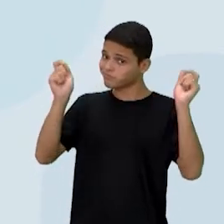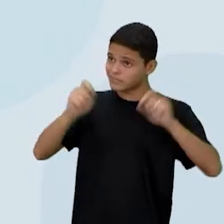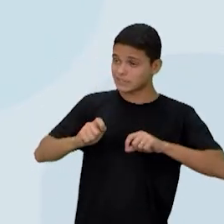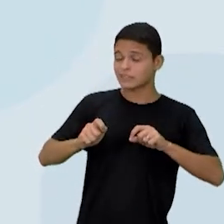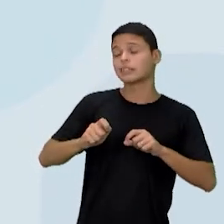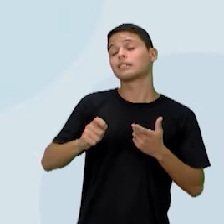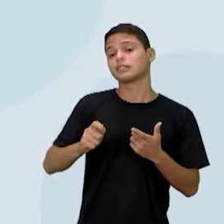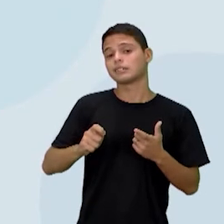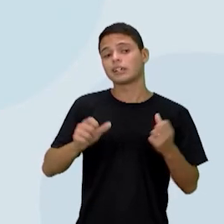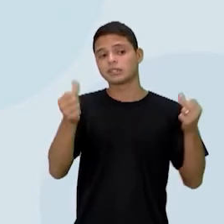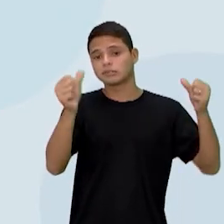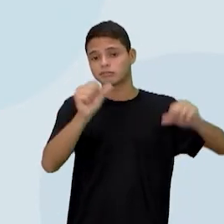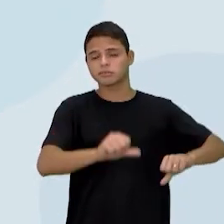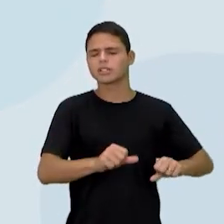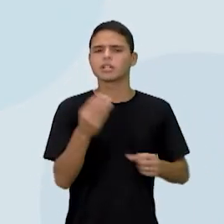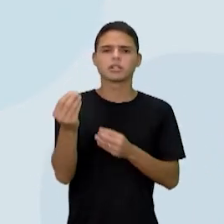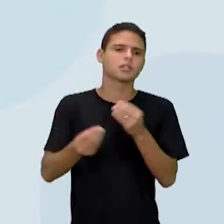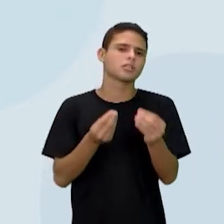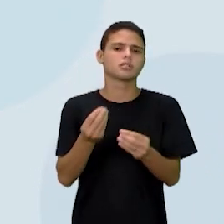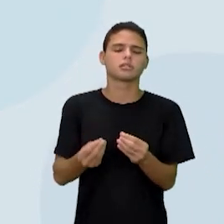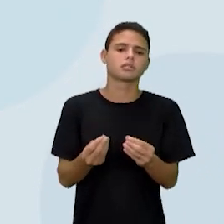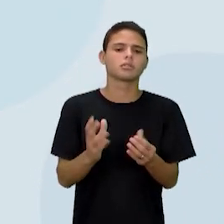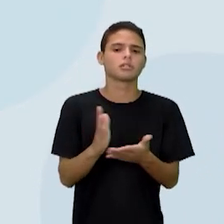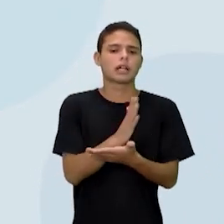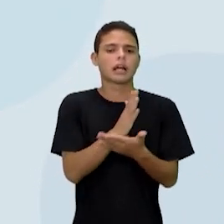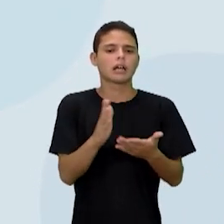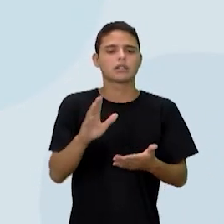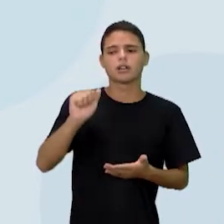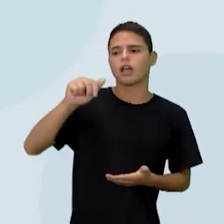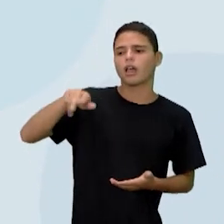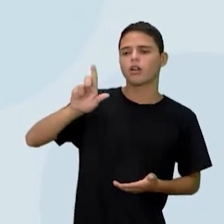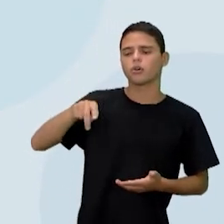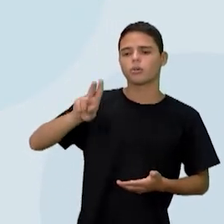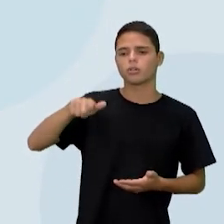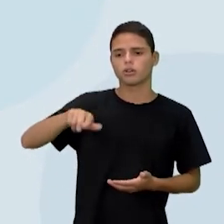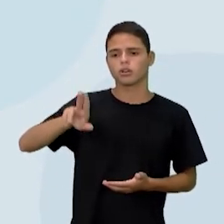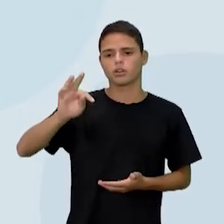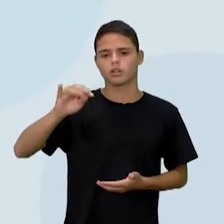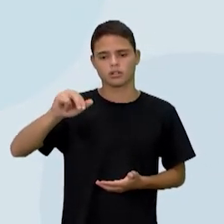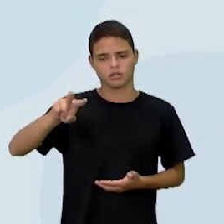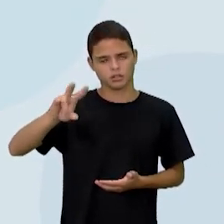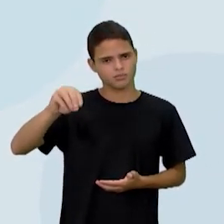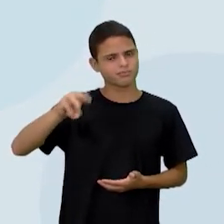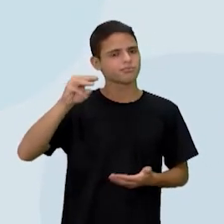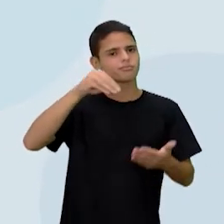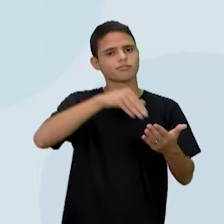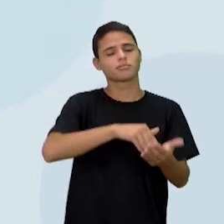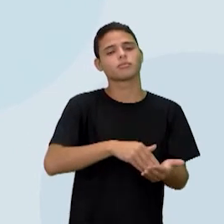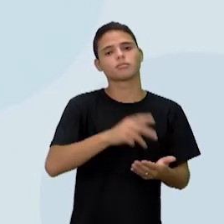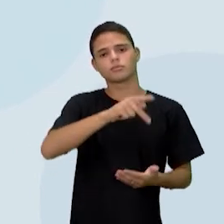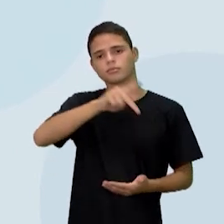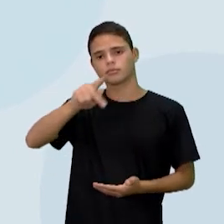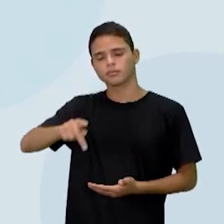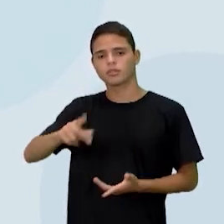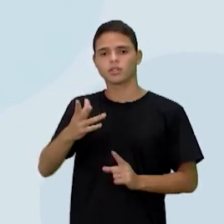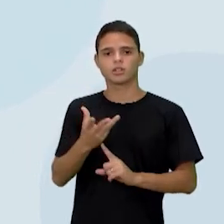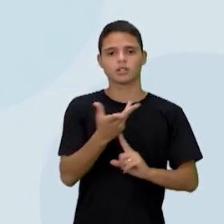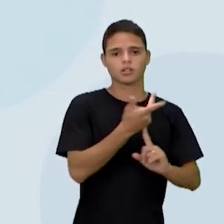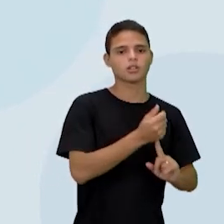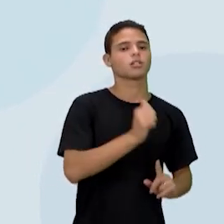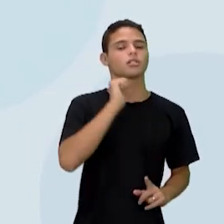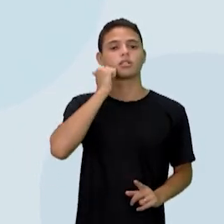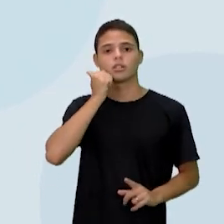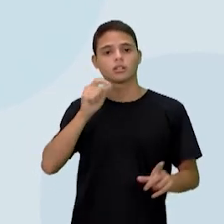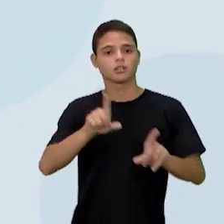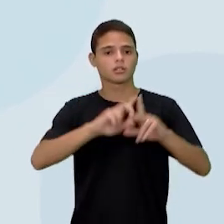usuário? E como os famigerados algoritmos entram nisso? A professora do Departamento de Marketing da Escola de Artes, Ciências